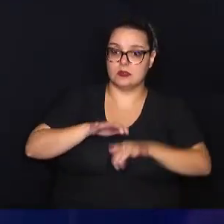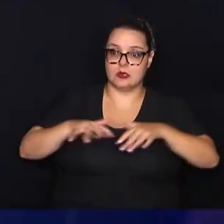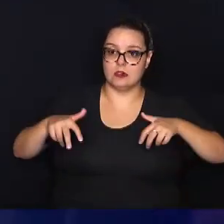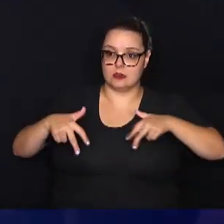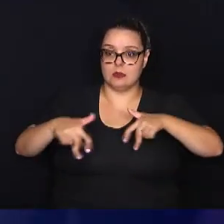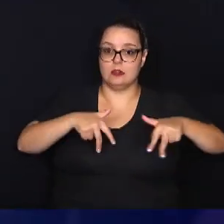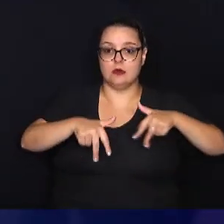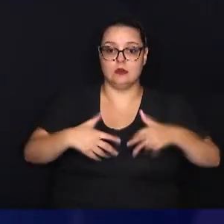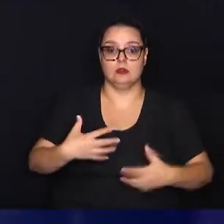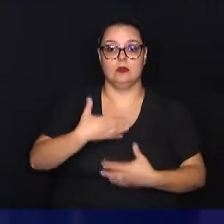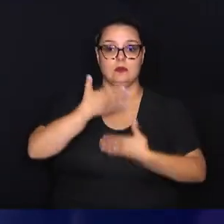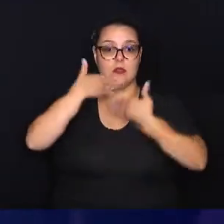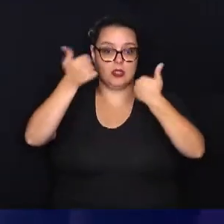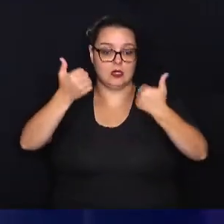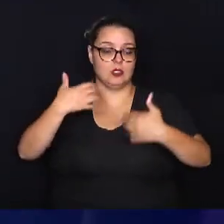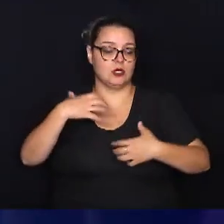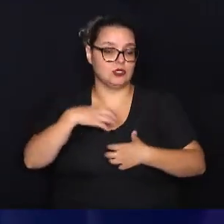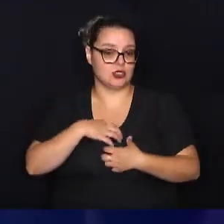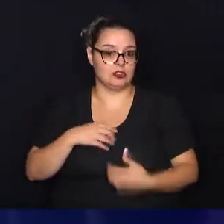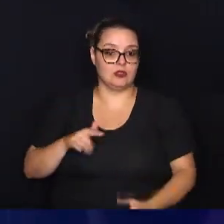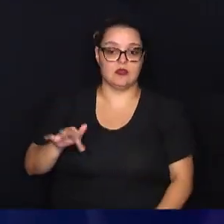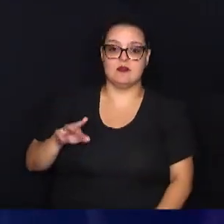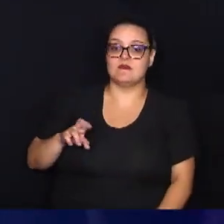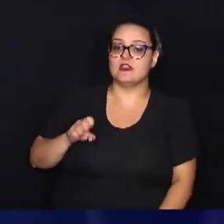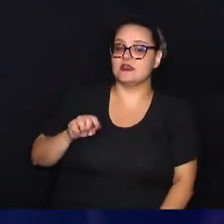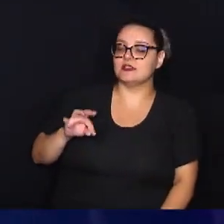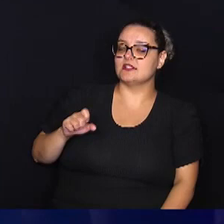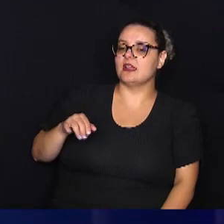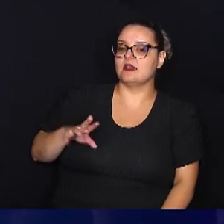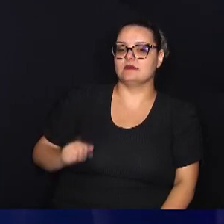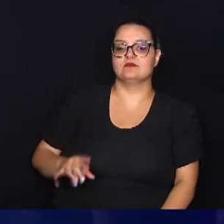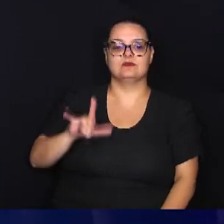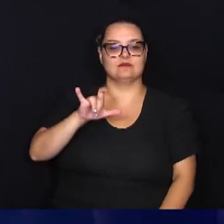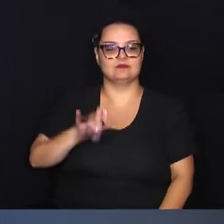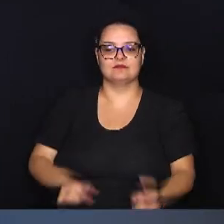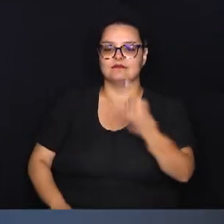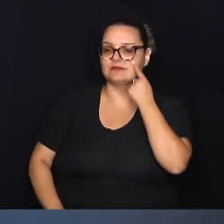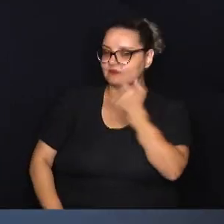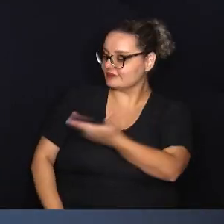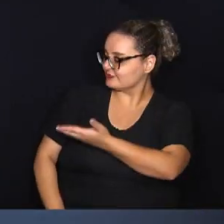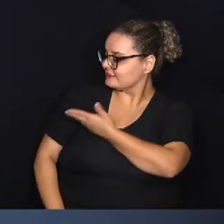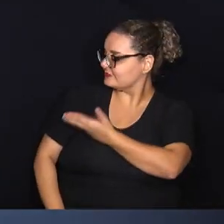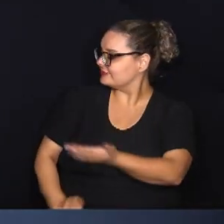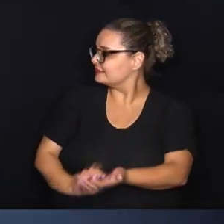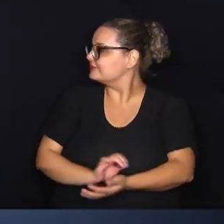melhor jeito freestyle, basta seguir o Instagram Sala Muda.